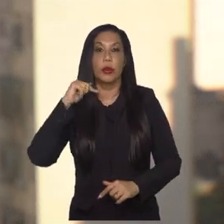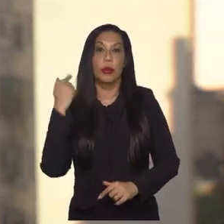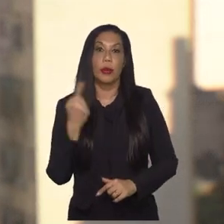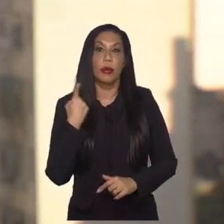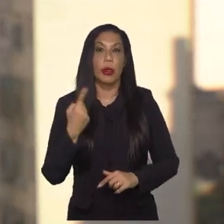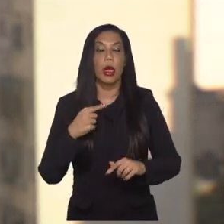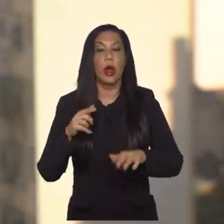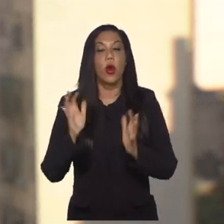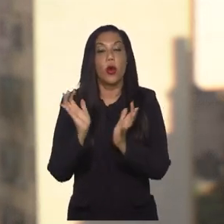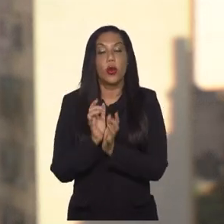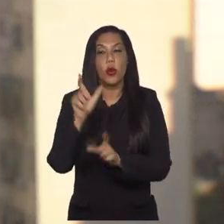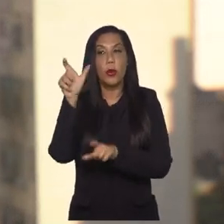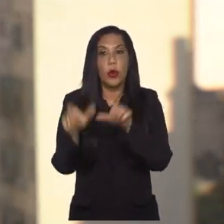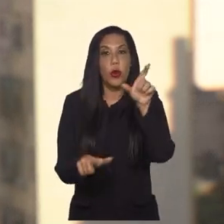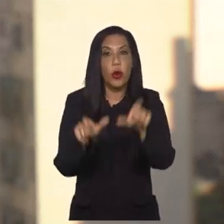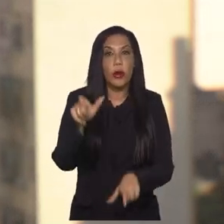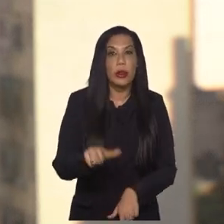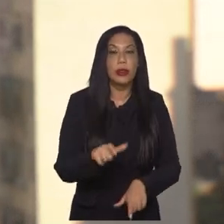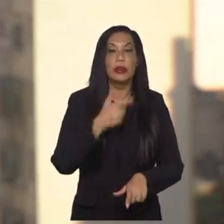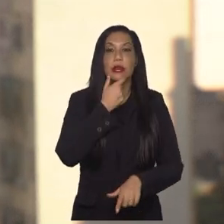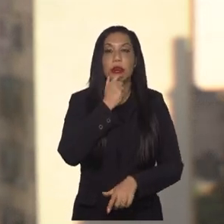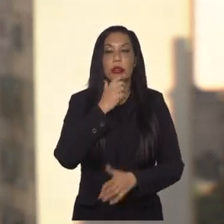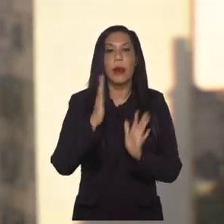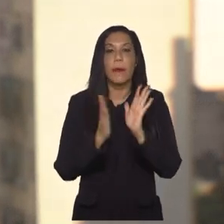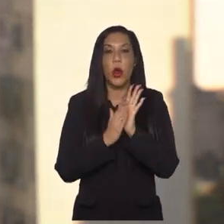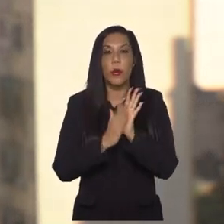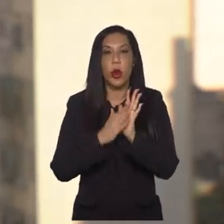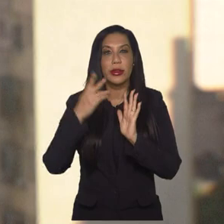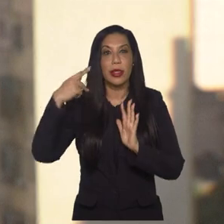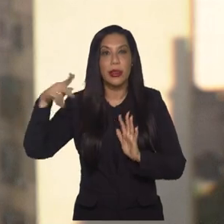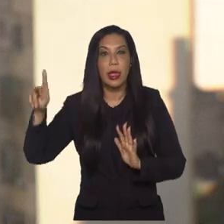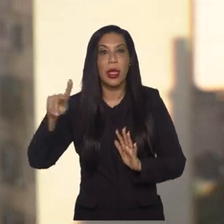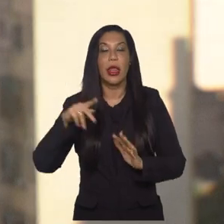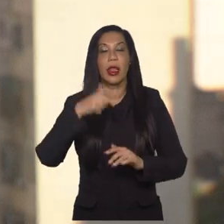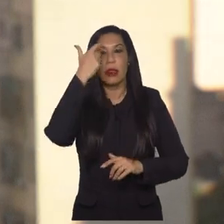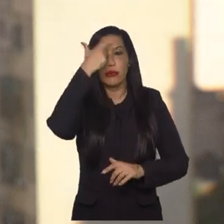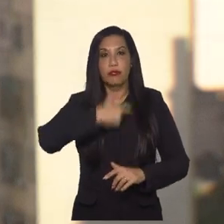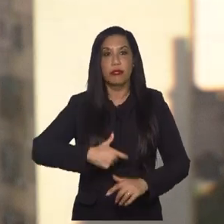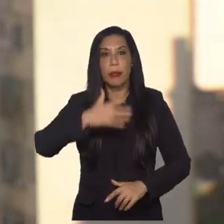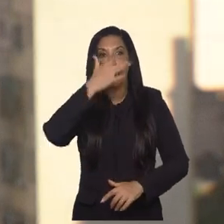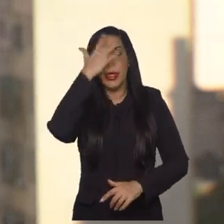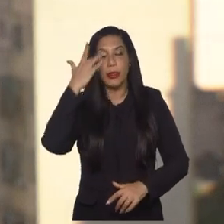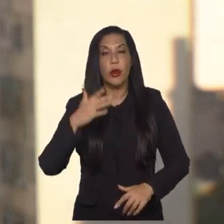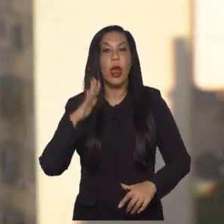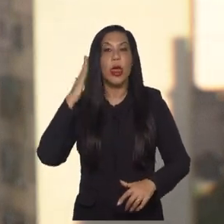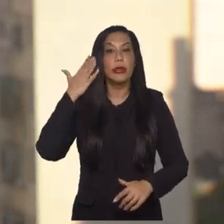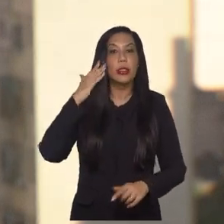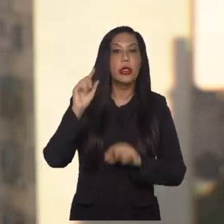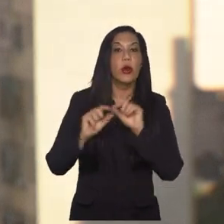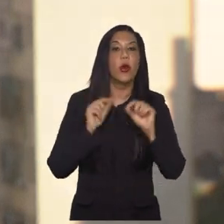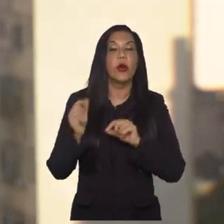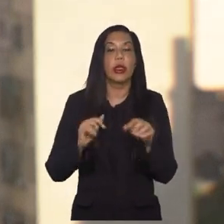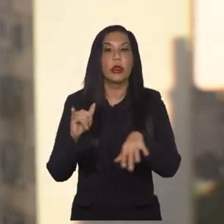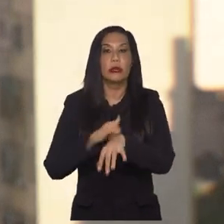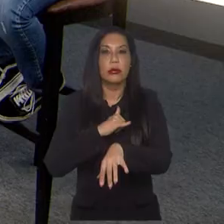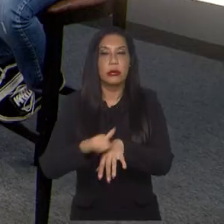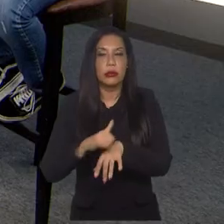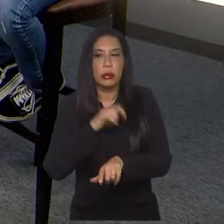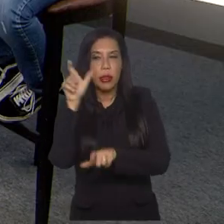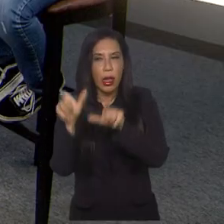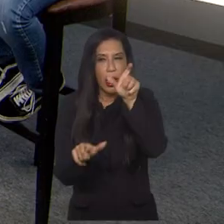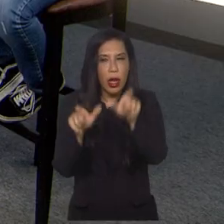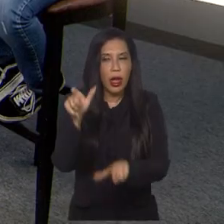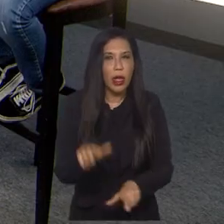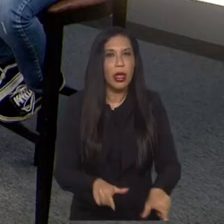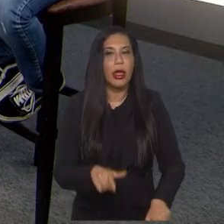com as jogadoras da Inglaterra, foi o que ela se propôs a fazer enquanto pessoa para entender a dinâmica daquelas jogadoras. Ela